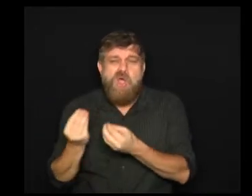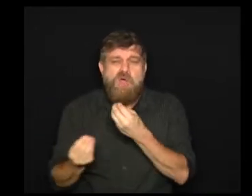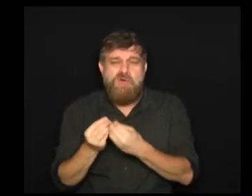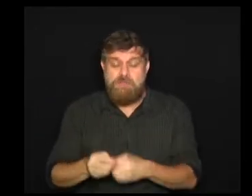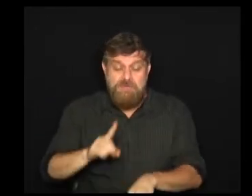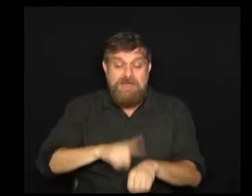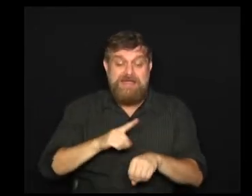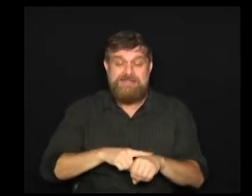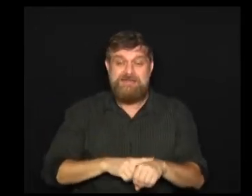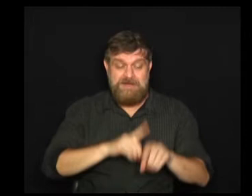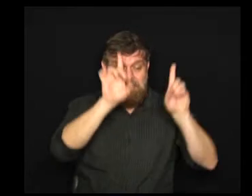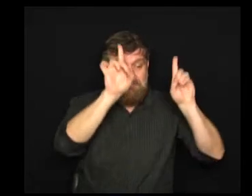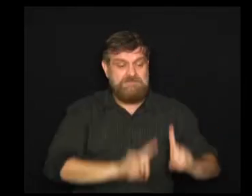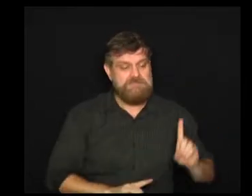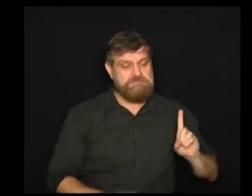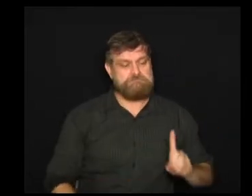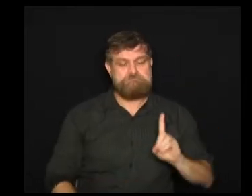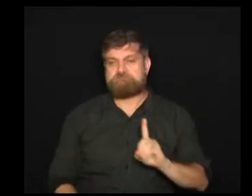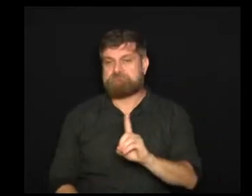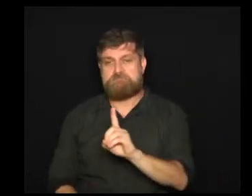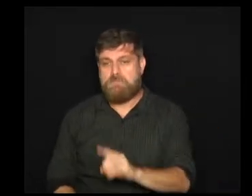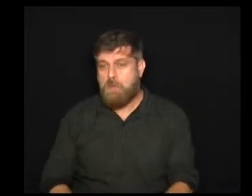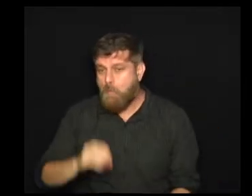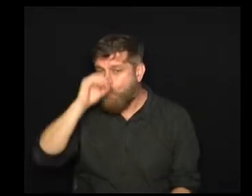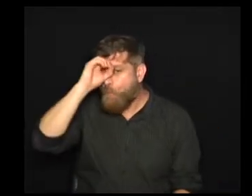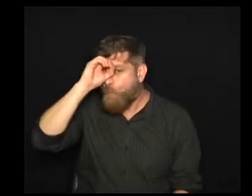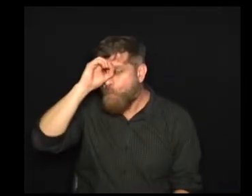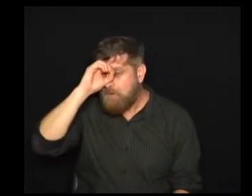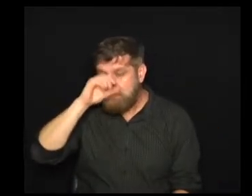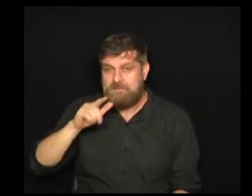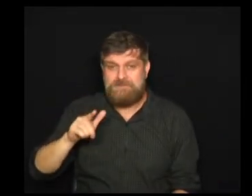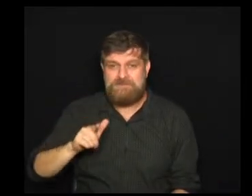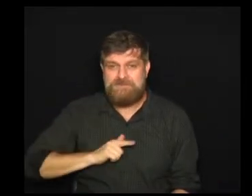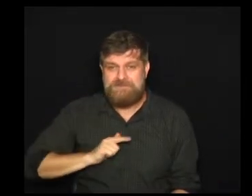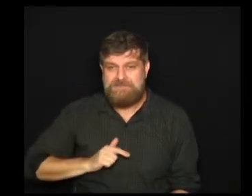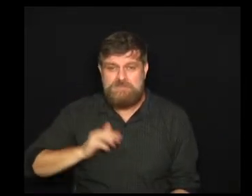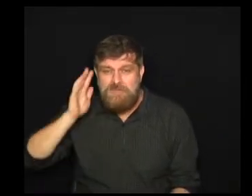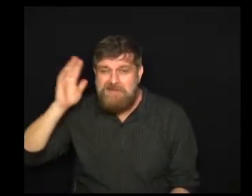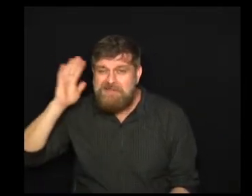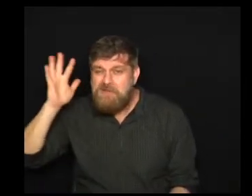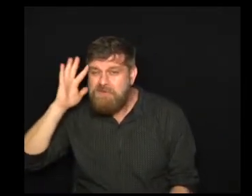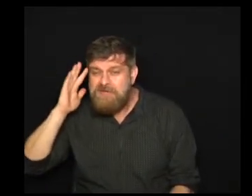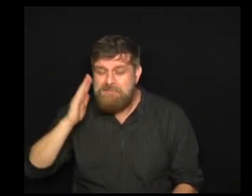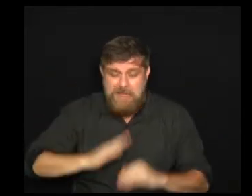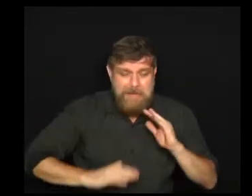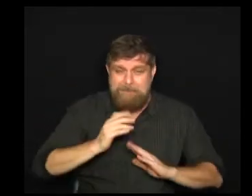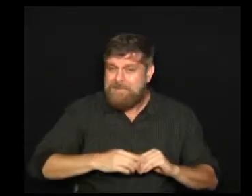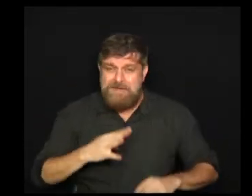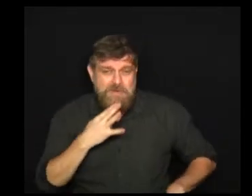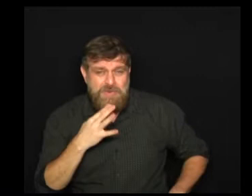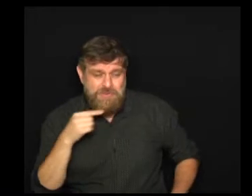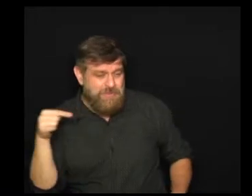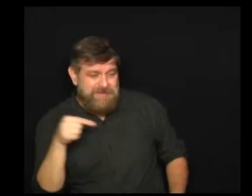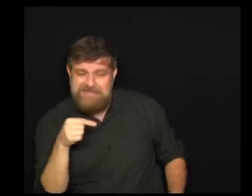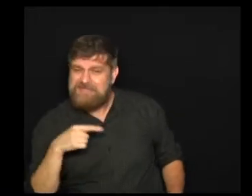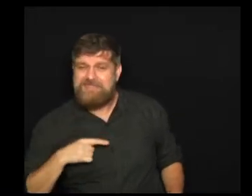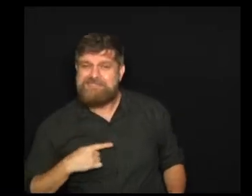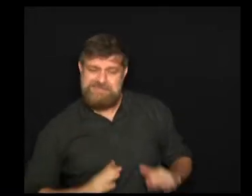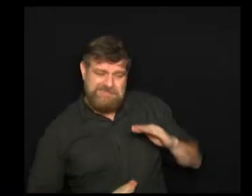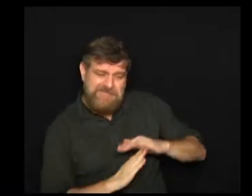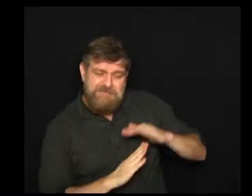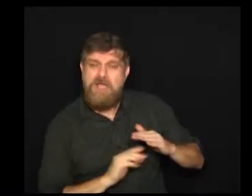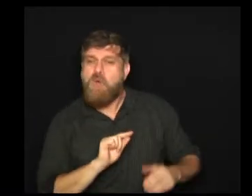tem o conhecimento mais técnico do que é determinada deficiência, quais são as limitações, quais são